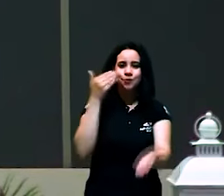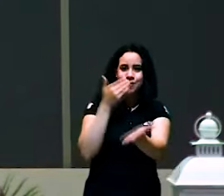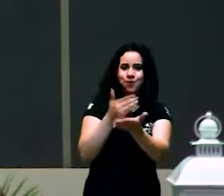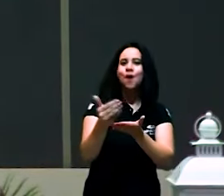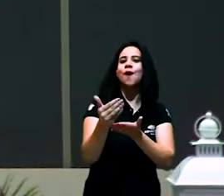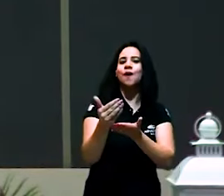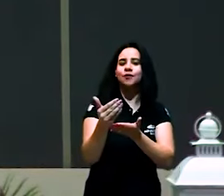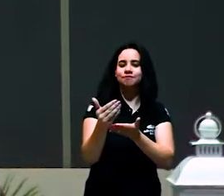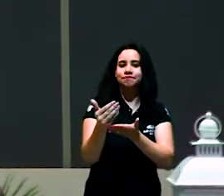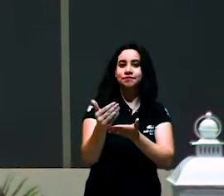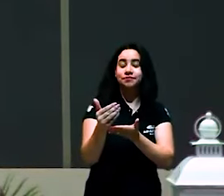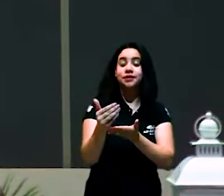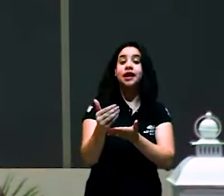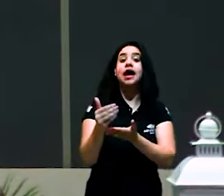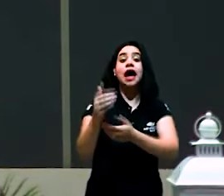ano